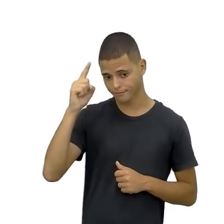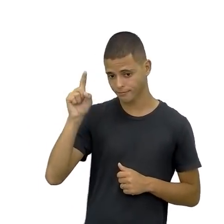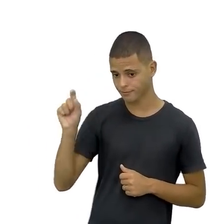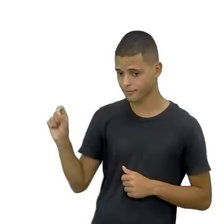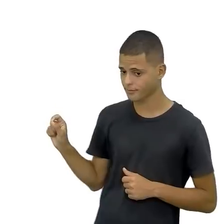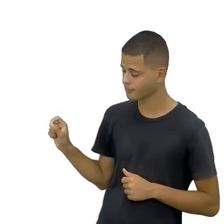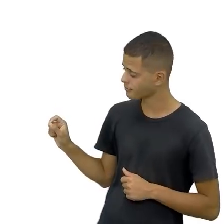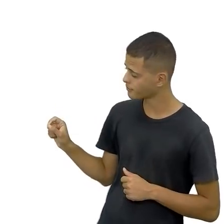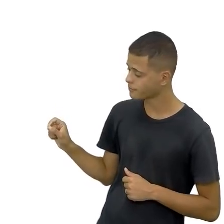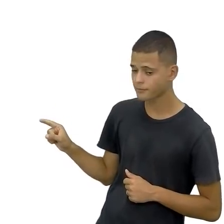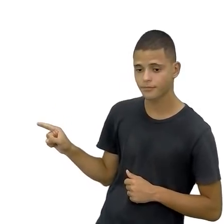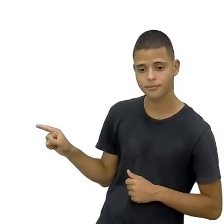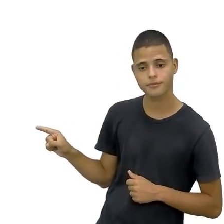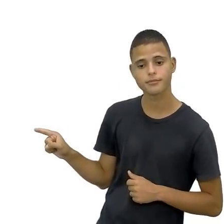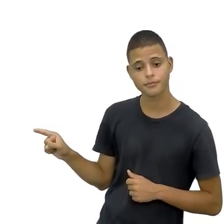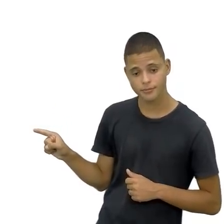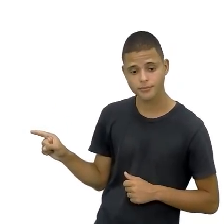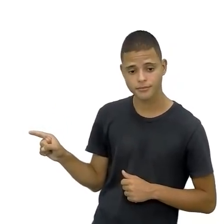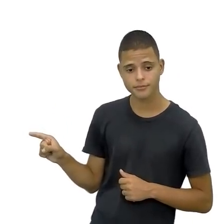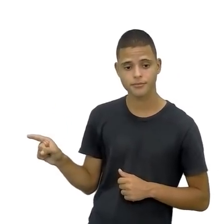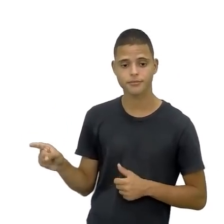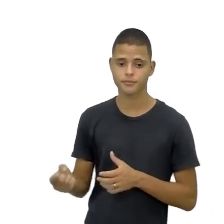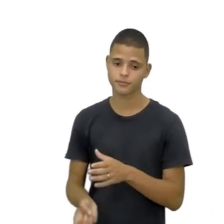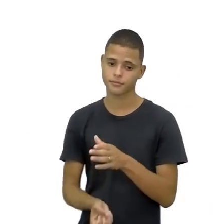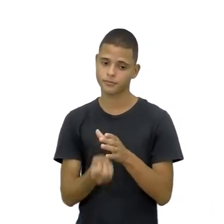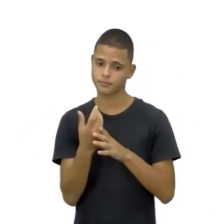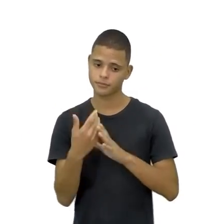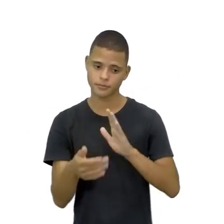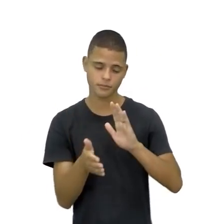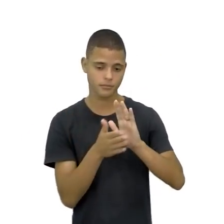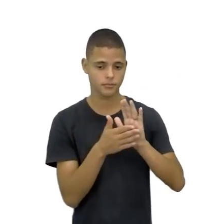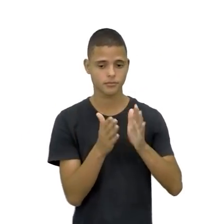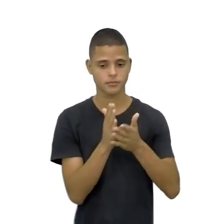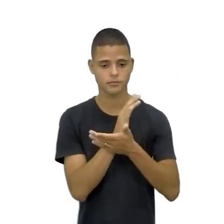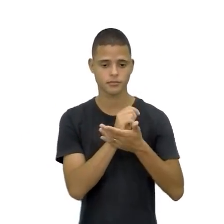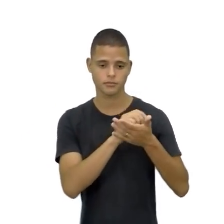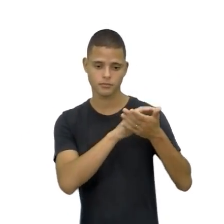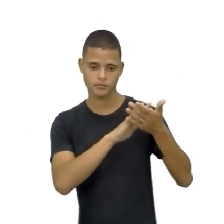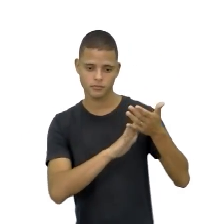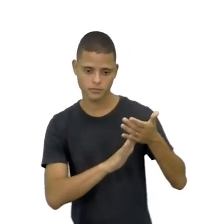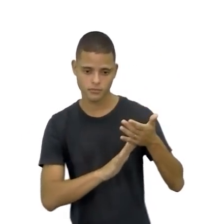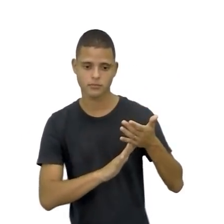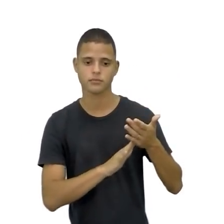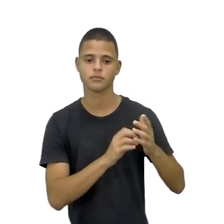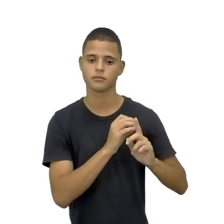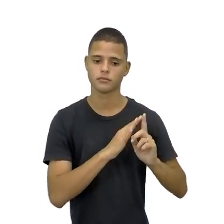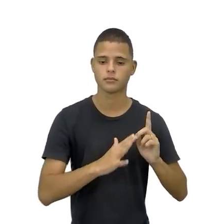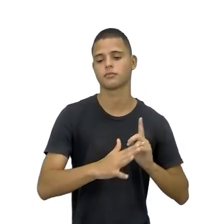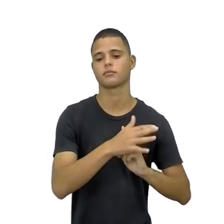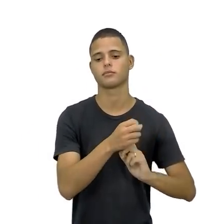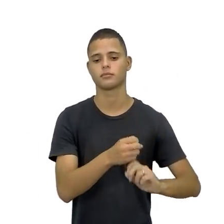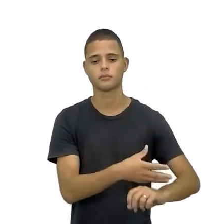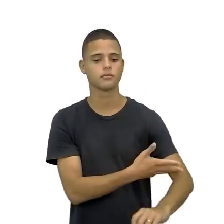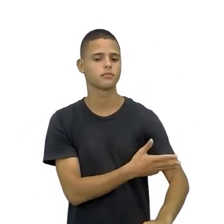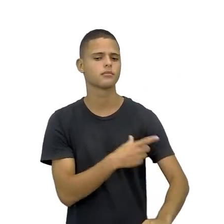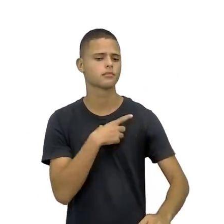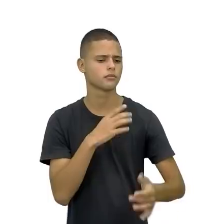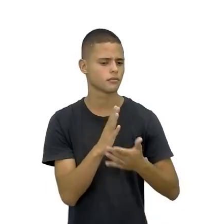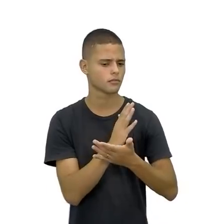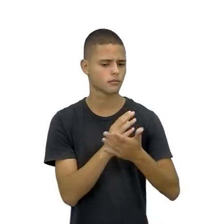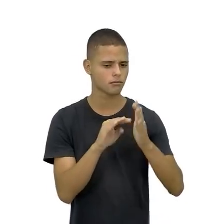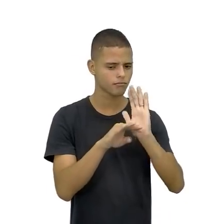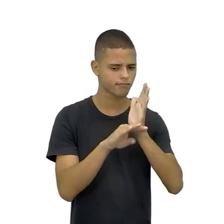atividades socioemocionais também, que impulsionem o protagonismo. Existem vídeos de curta duração, né, que falam sobre a questão